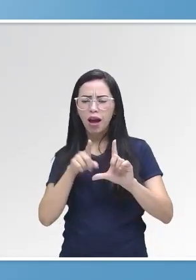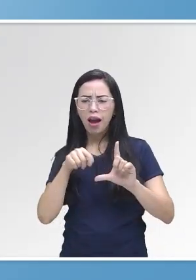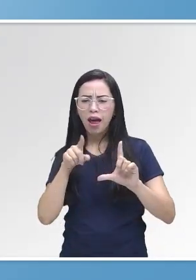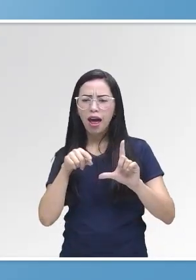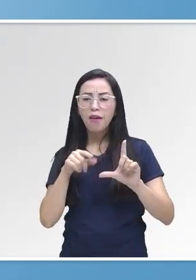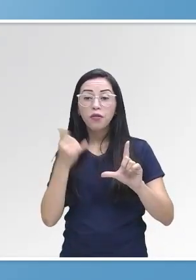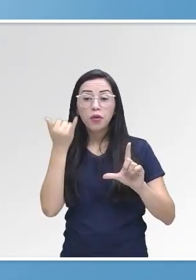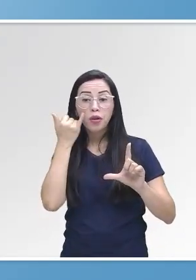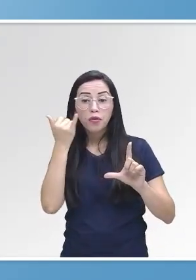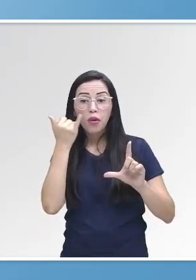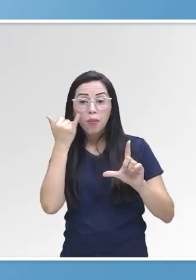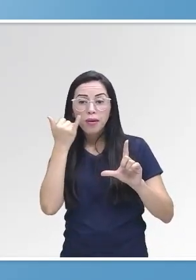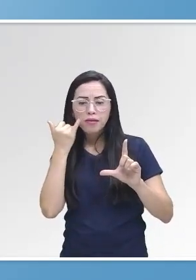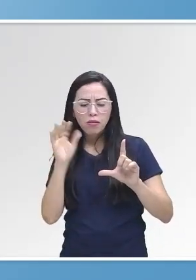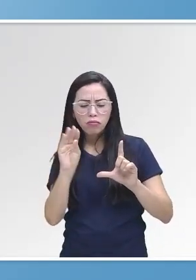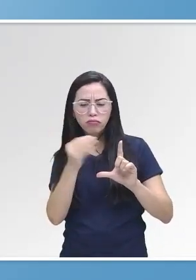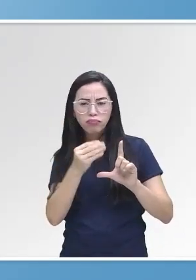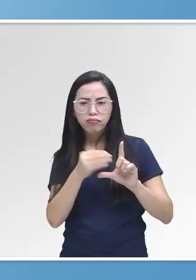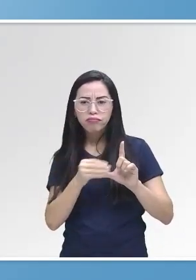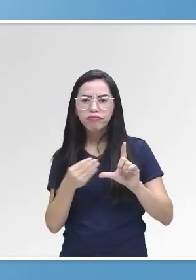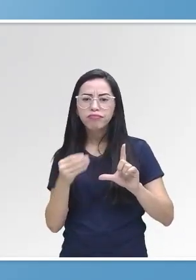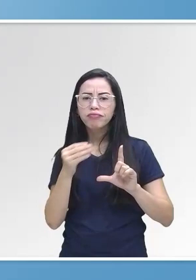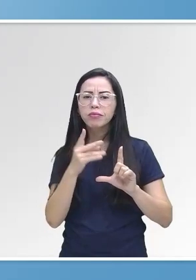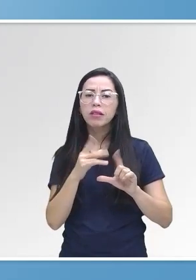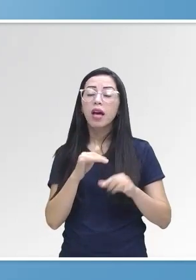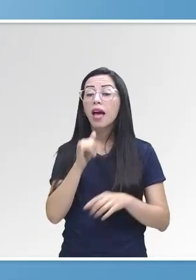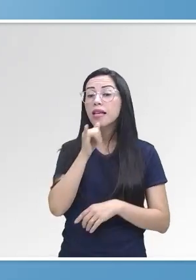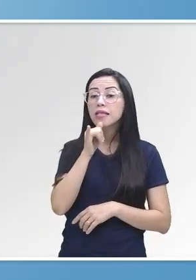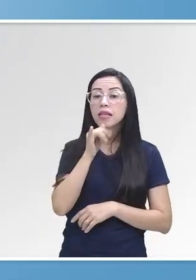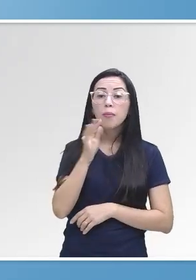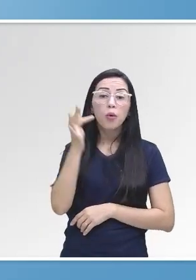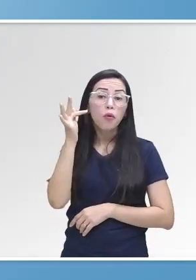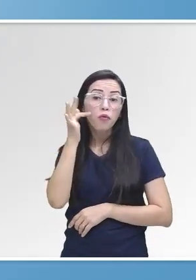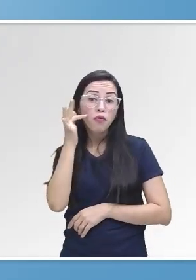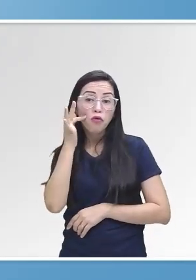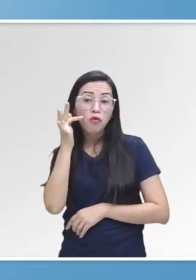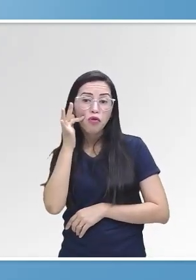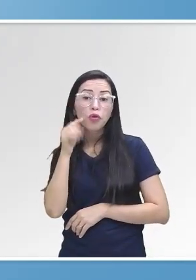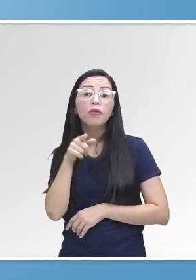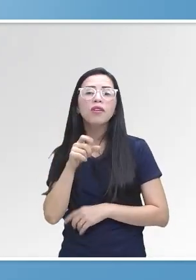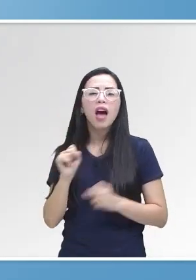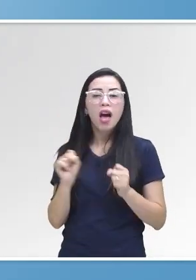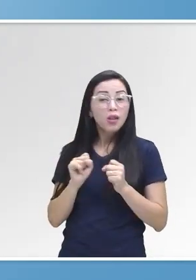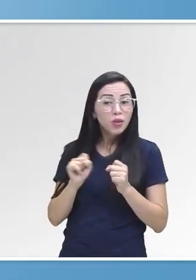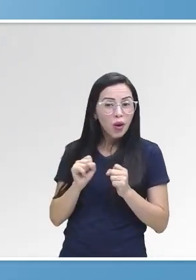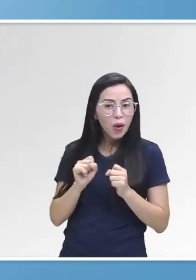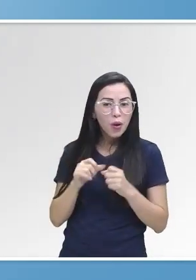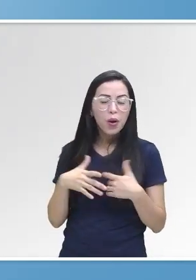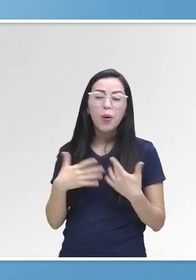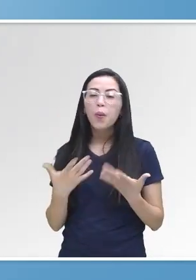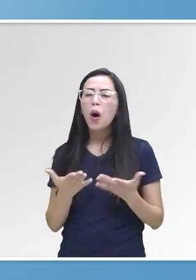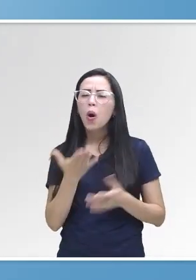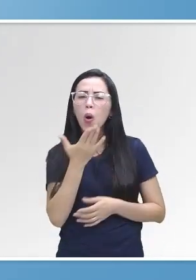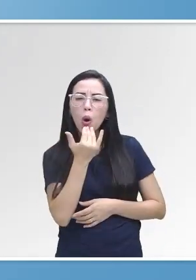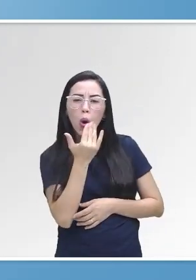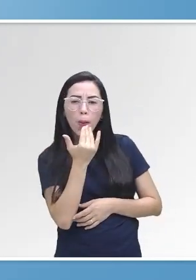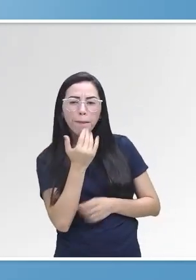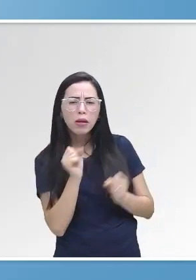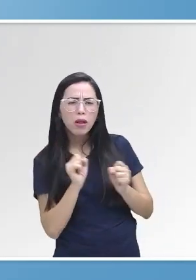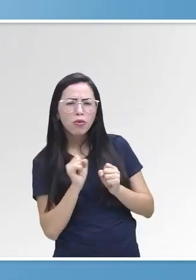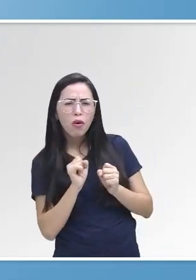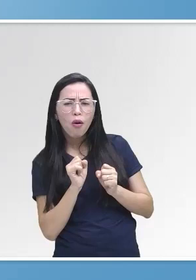E aí qual é a fruta que vocês mais gostam Qual é a comida que vocês mais gostam o brinquedo